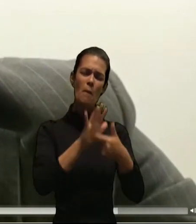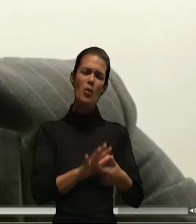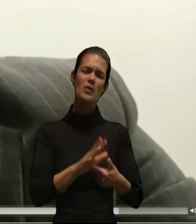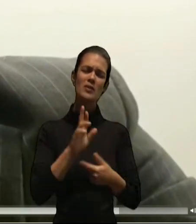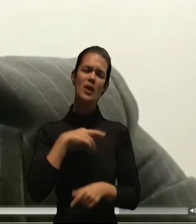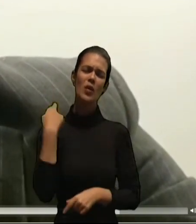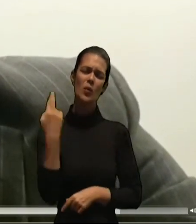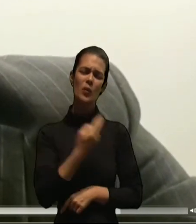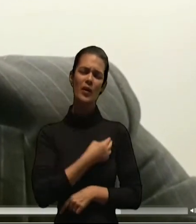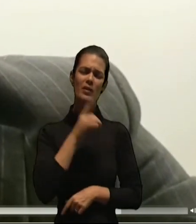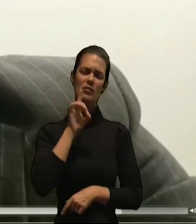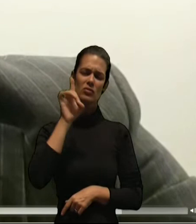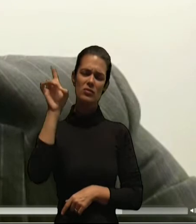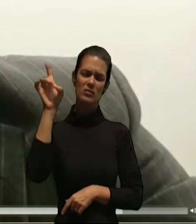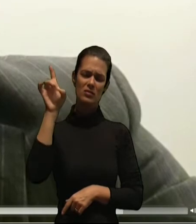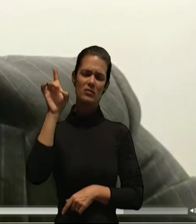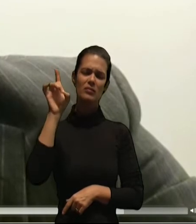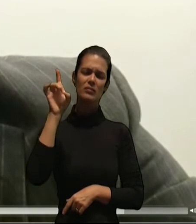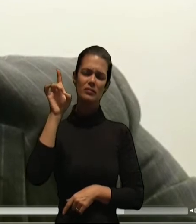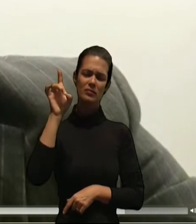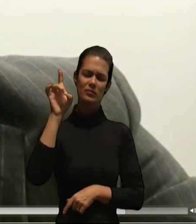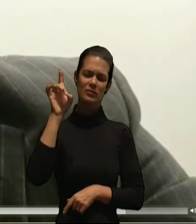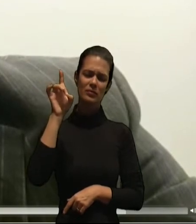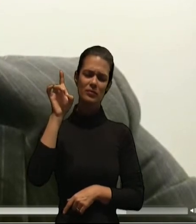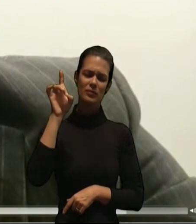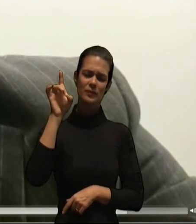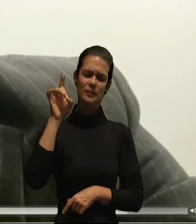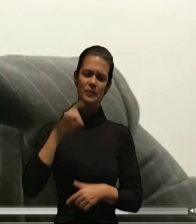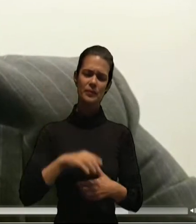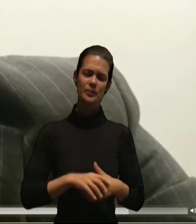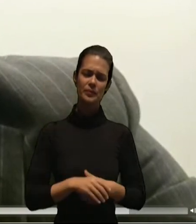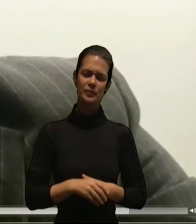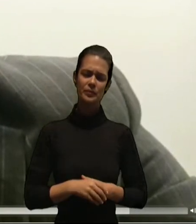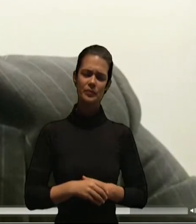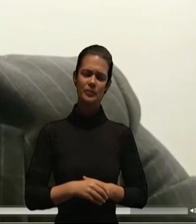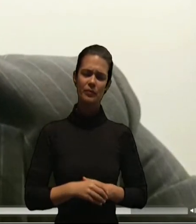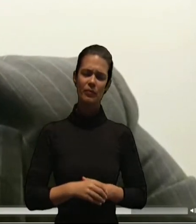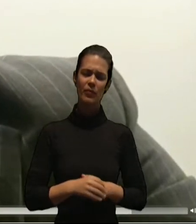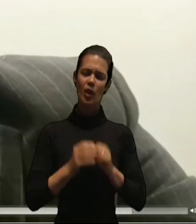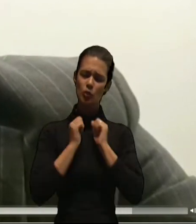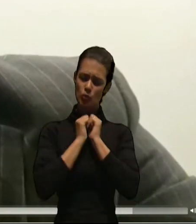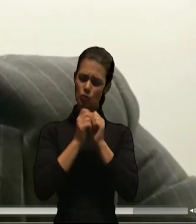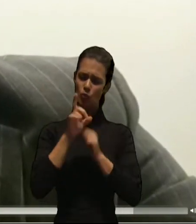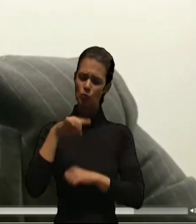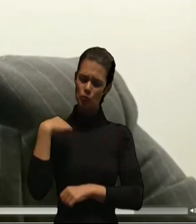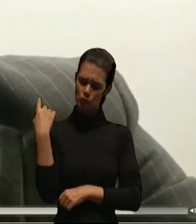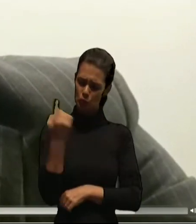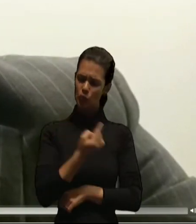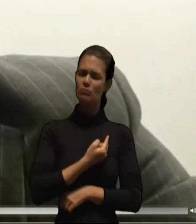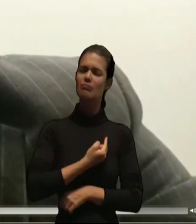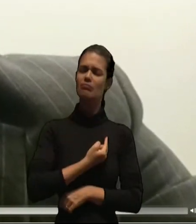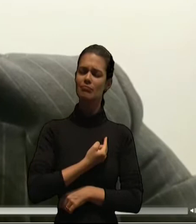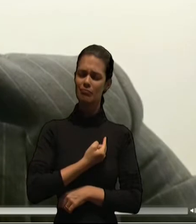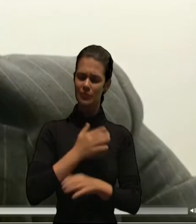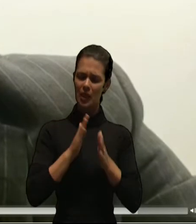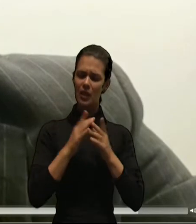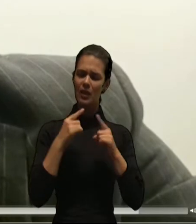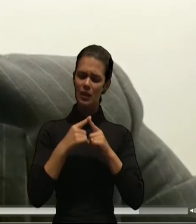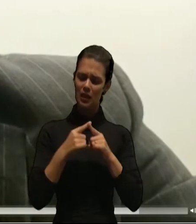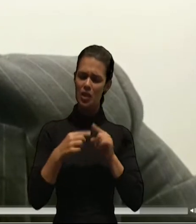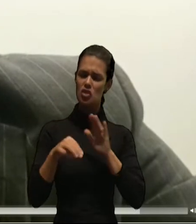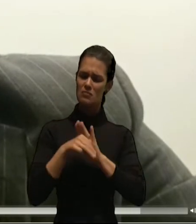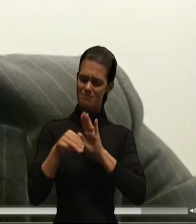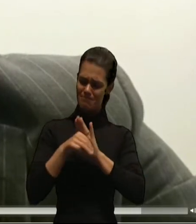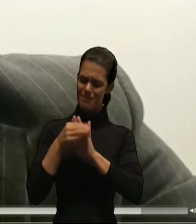lugar e que almas possam conhecer o Senhor Jesus. Ser conosco também como igreja memorial, apoiando